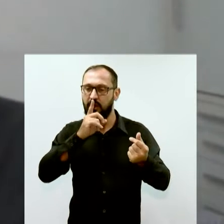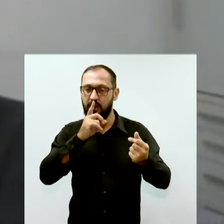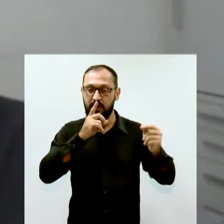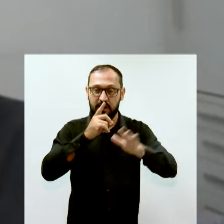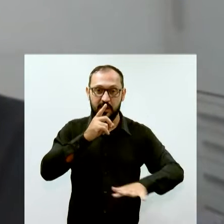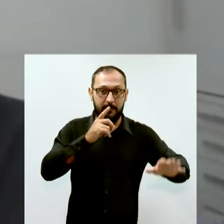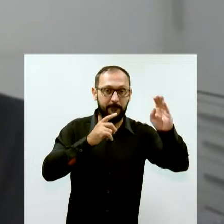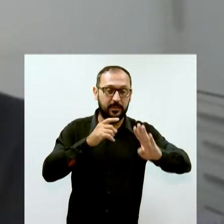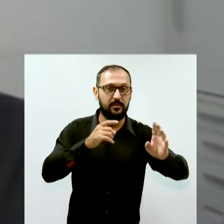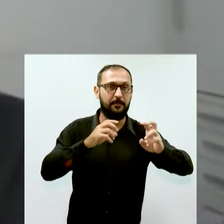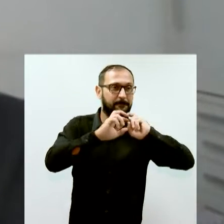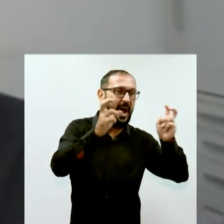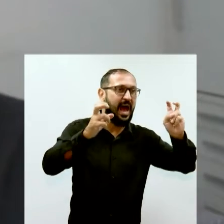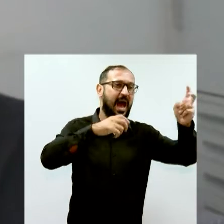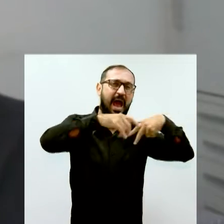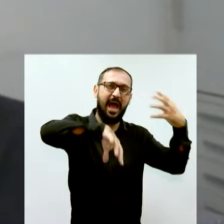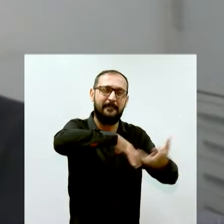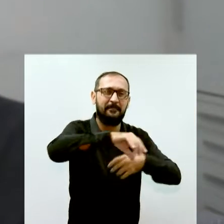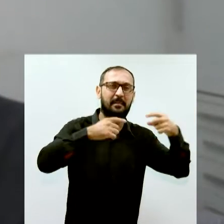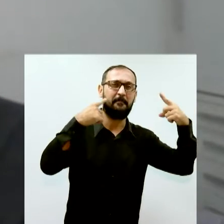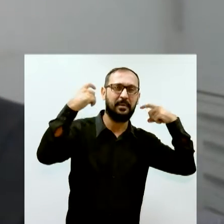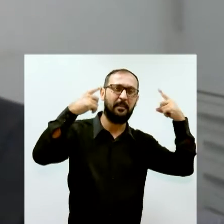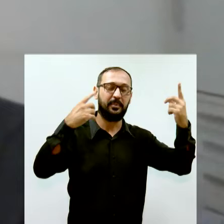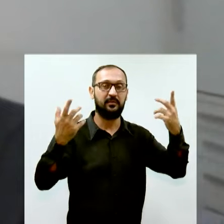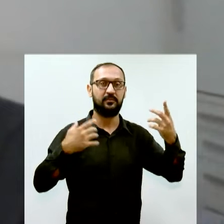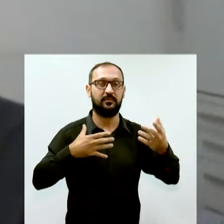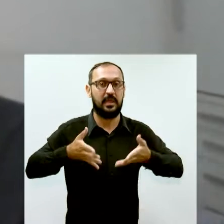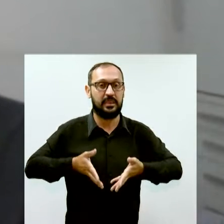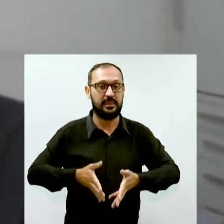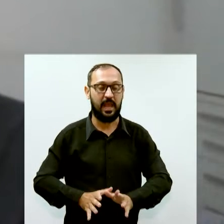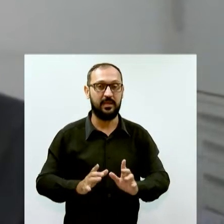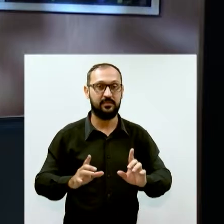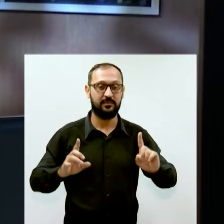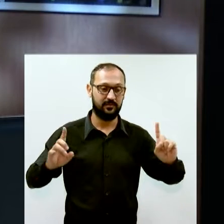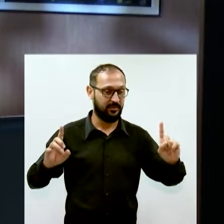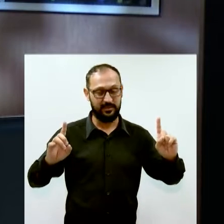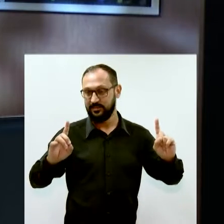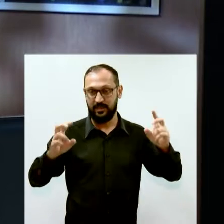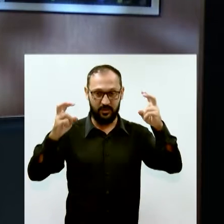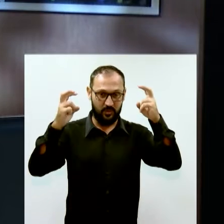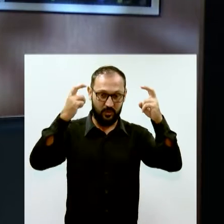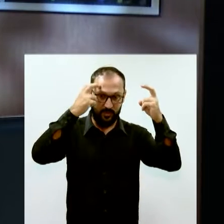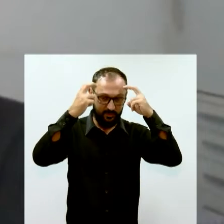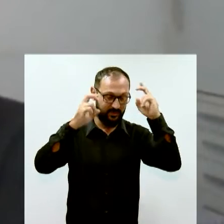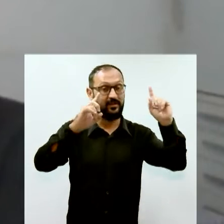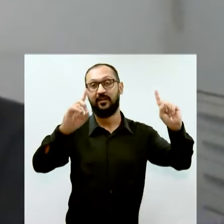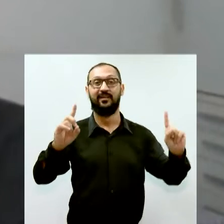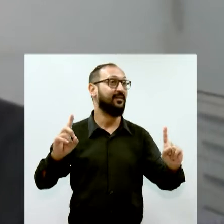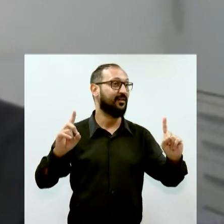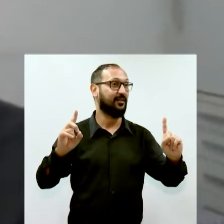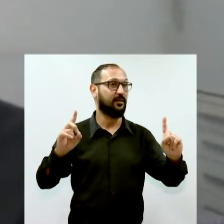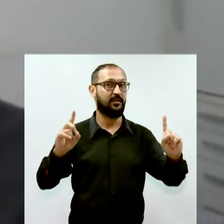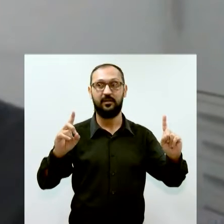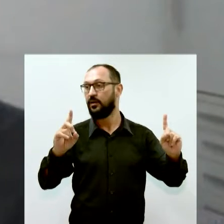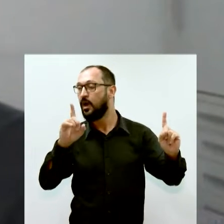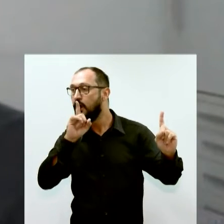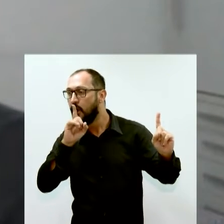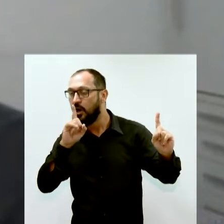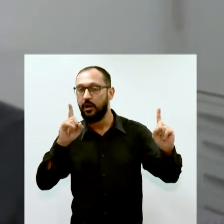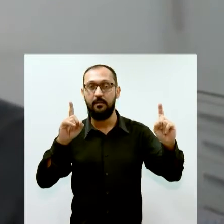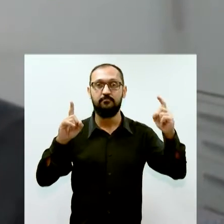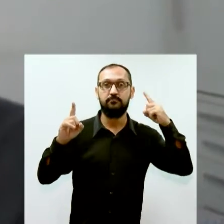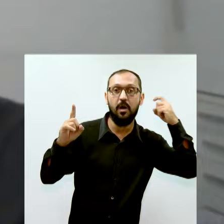país. Então, para quem cresce, vive, nasce nesse vão cultural aí entre o silêncio